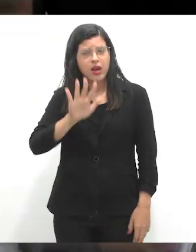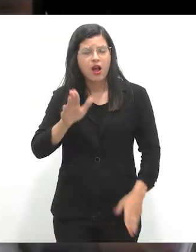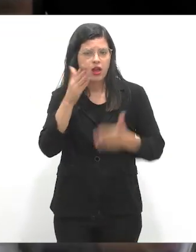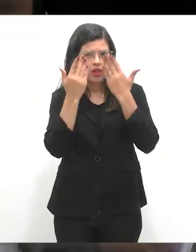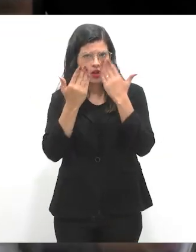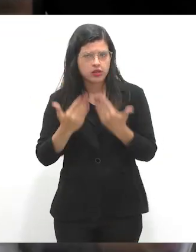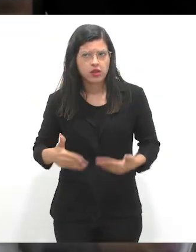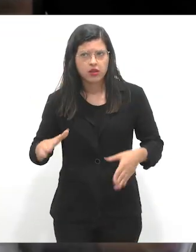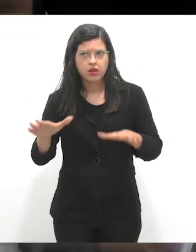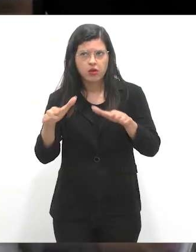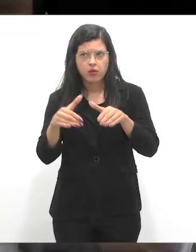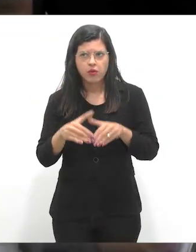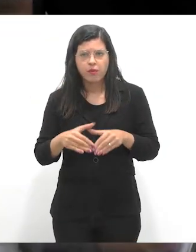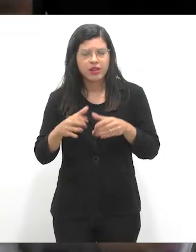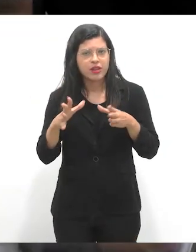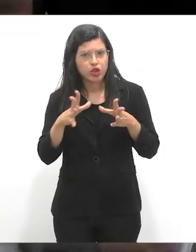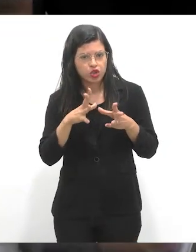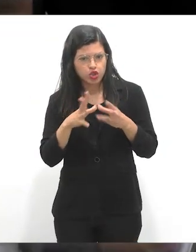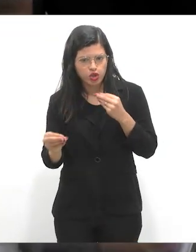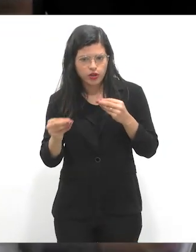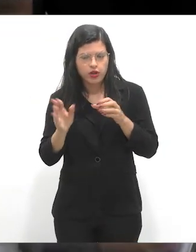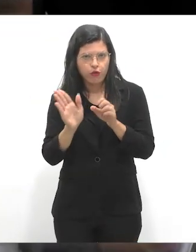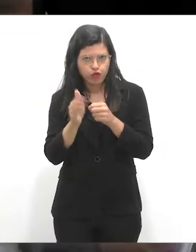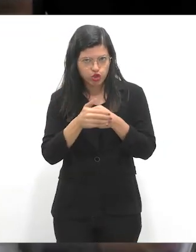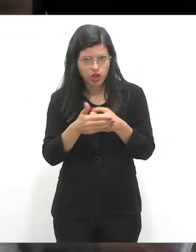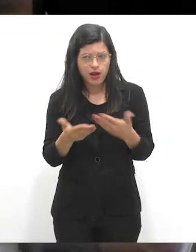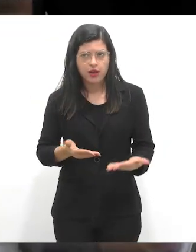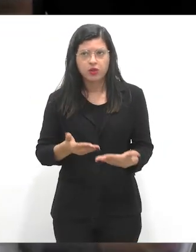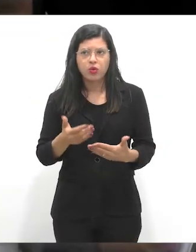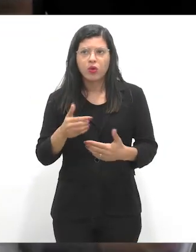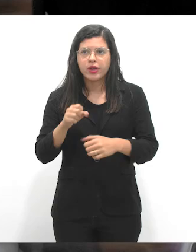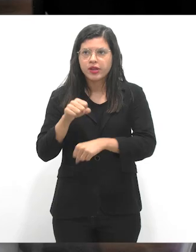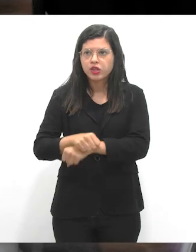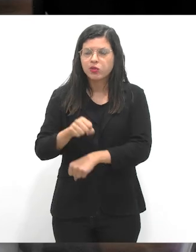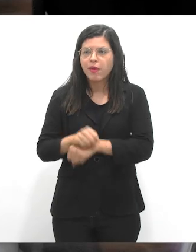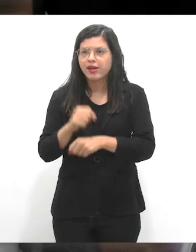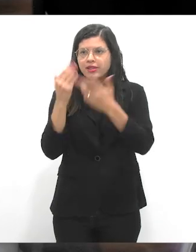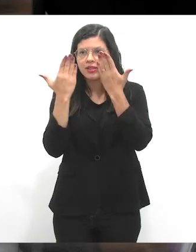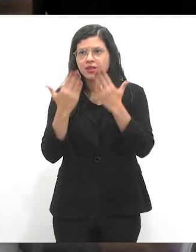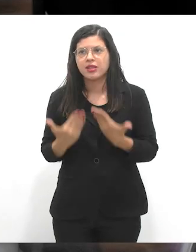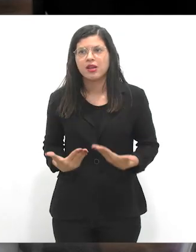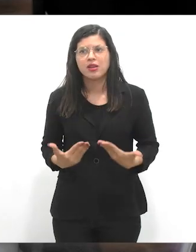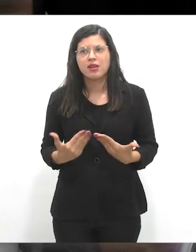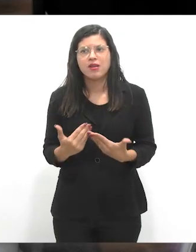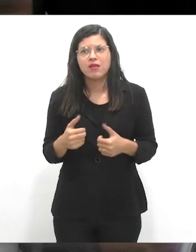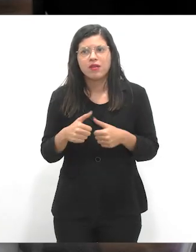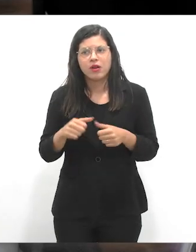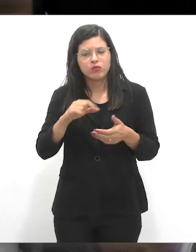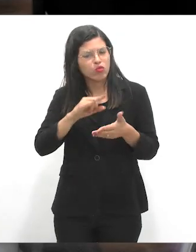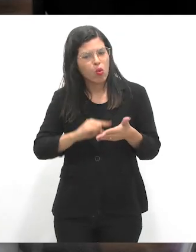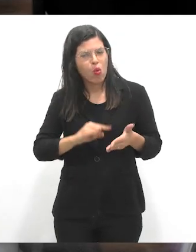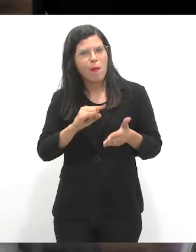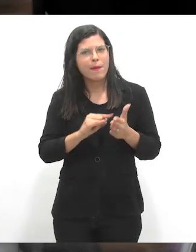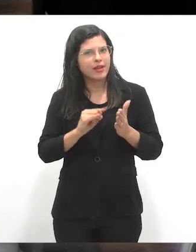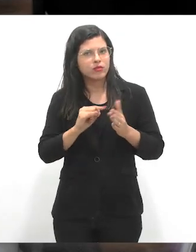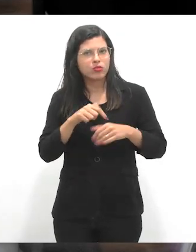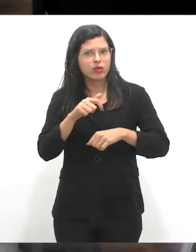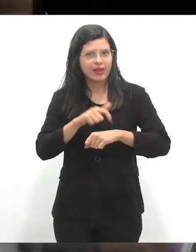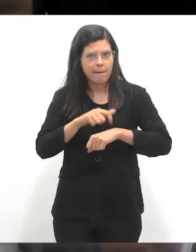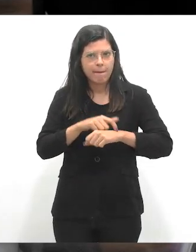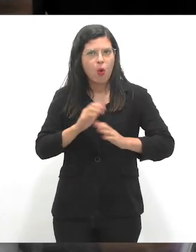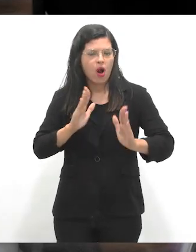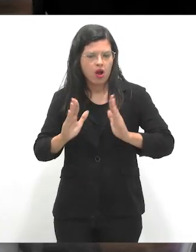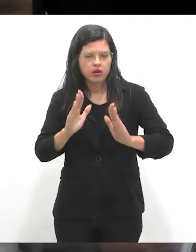Polícia Federal, vai ser analisado pelo Comitê Nacional para os Refugiados. E nesse meio tempo que aguarda essa análise, ela vai ficar com um